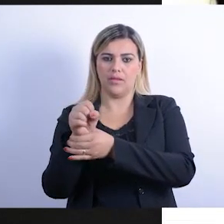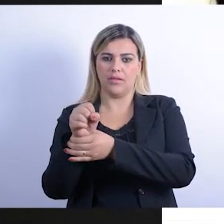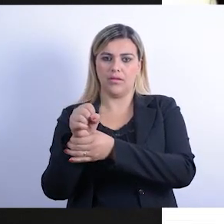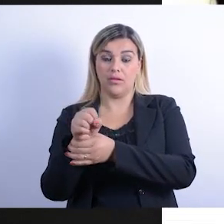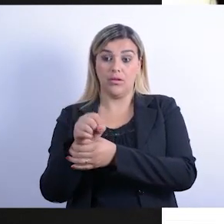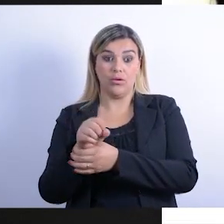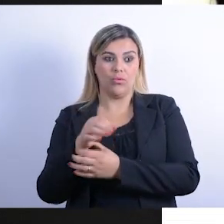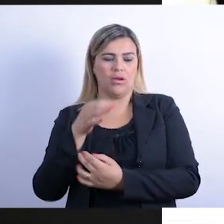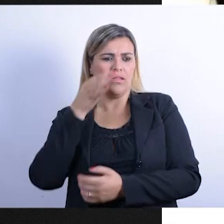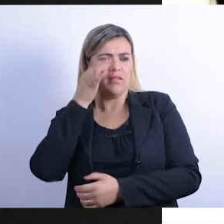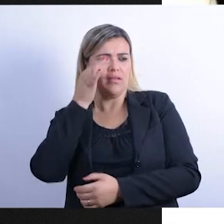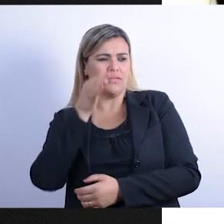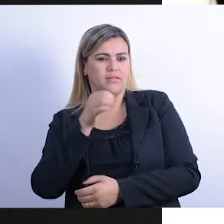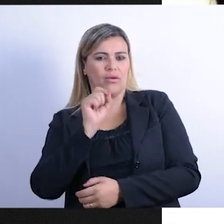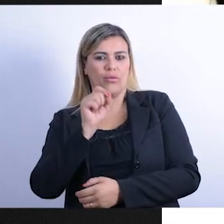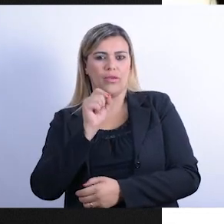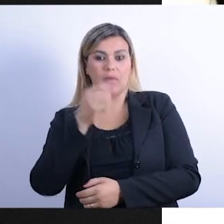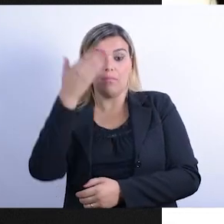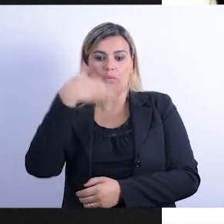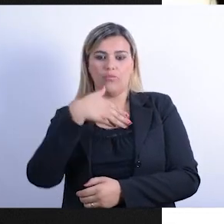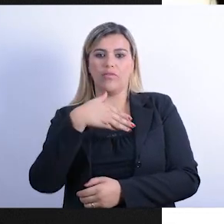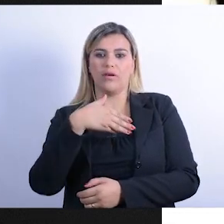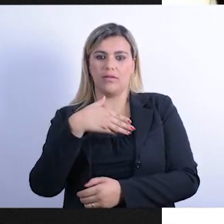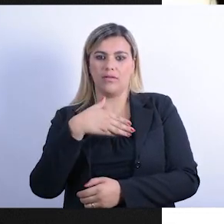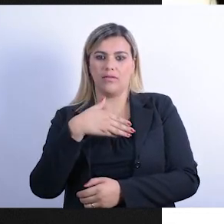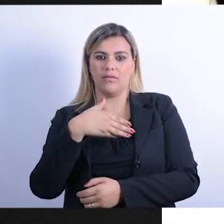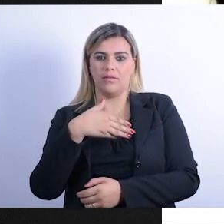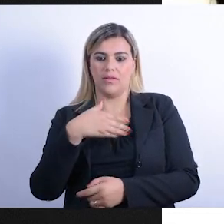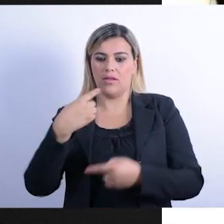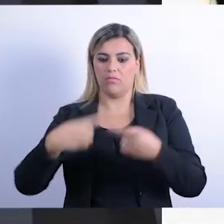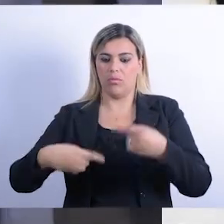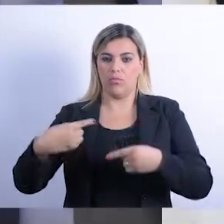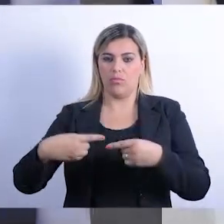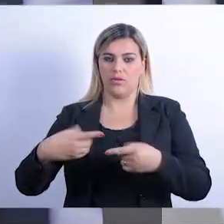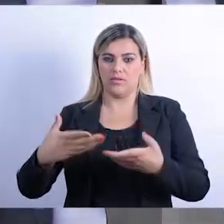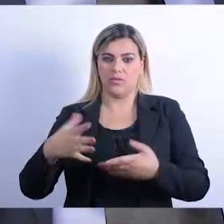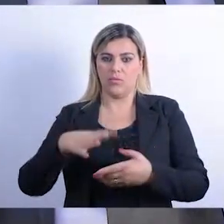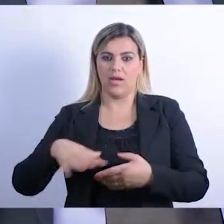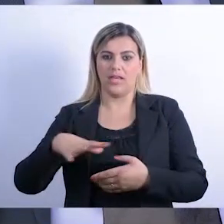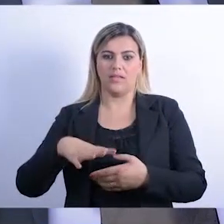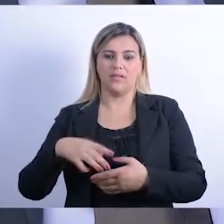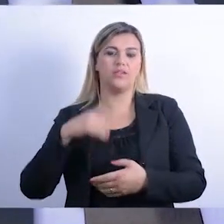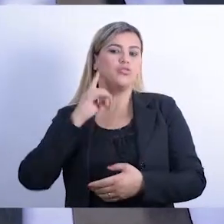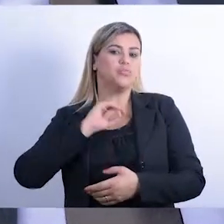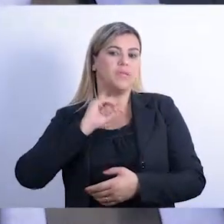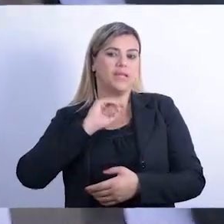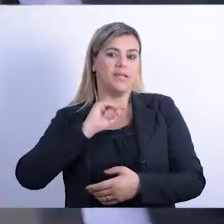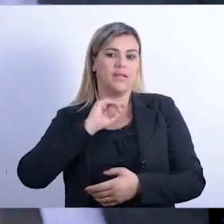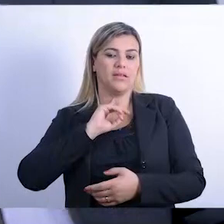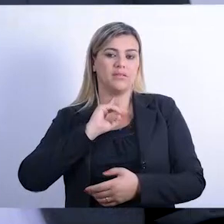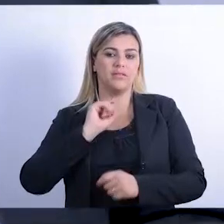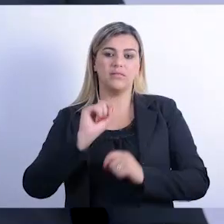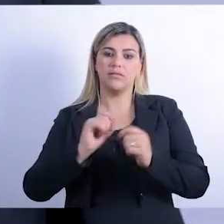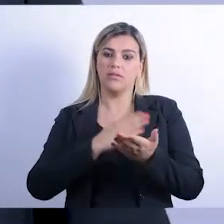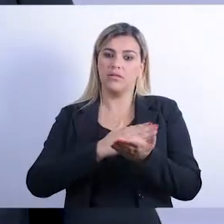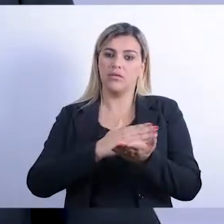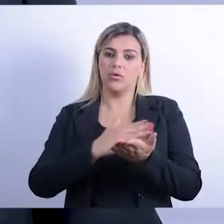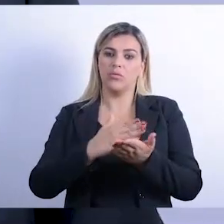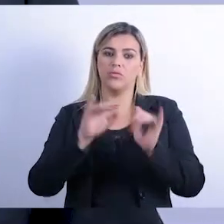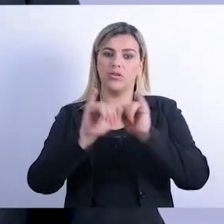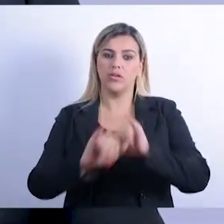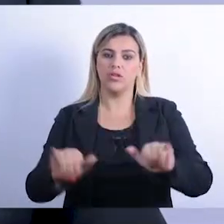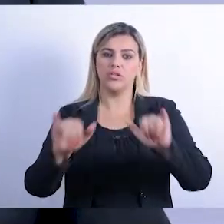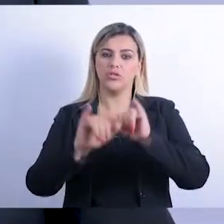de fisioterapia. Eu que chamo mais atenção para comprovar aqui que nós estávamos falando. Mais um ato político de nós mineiros, Absolutamente político.